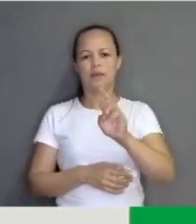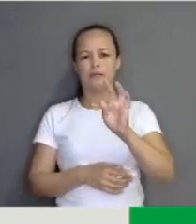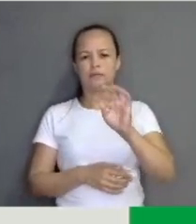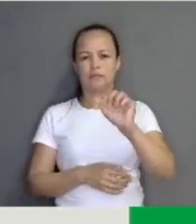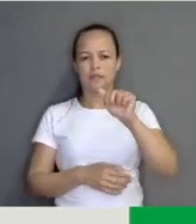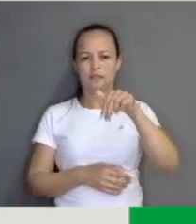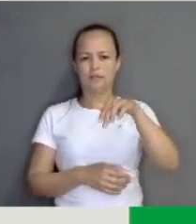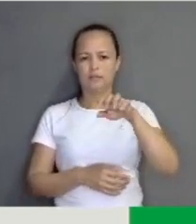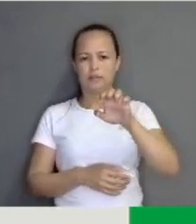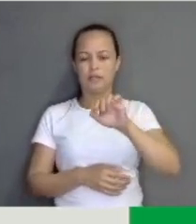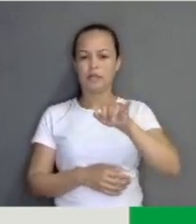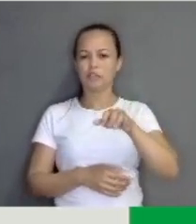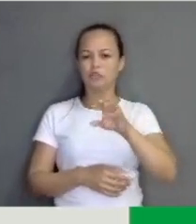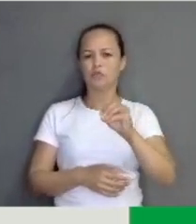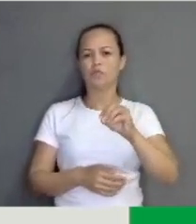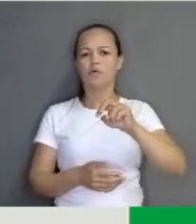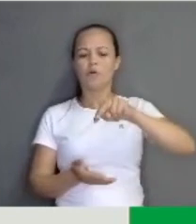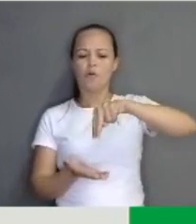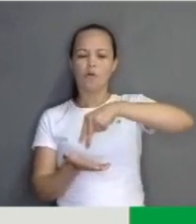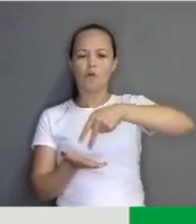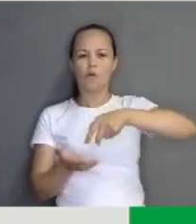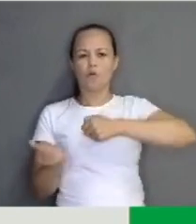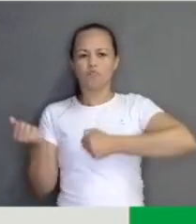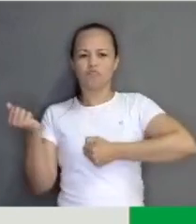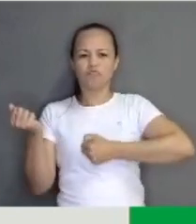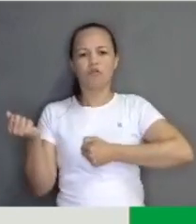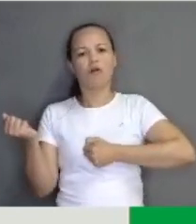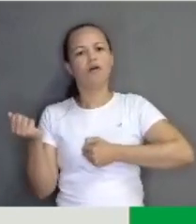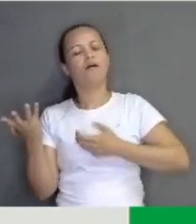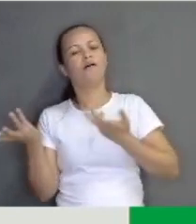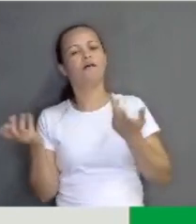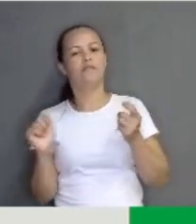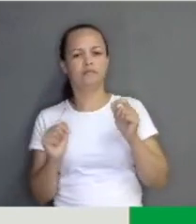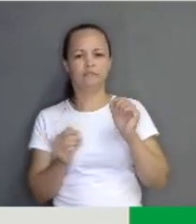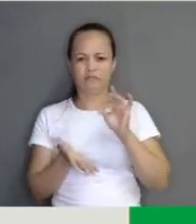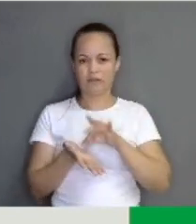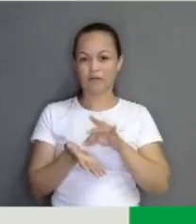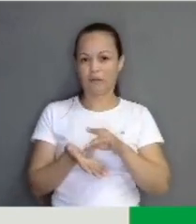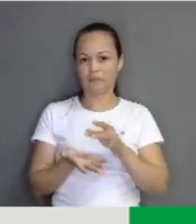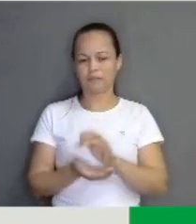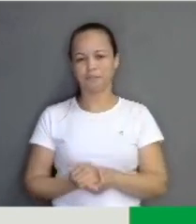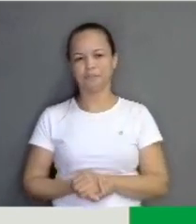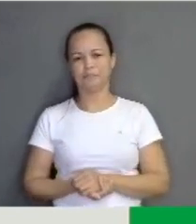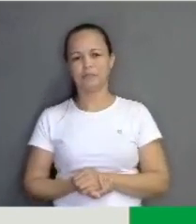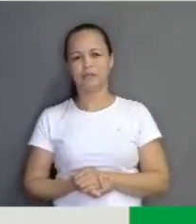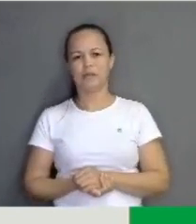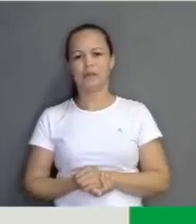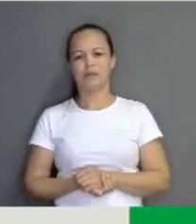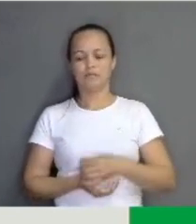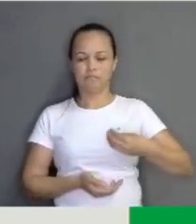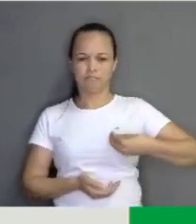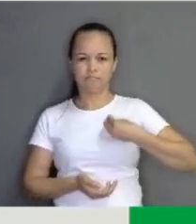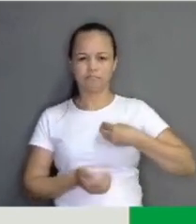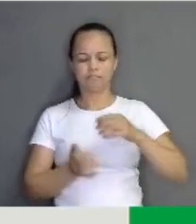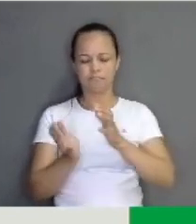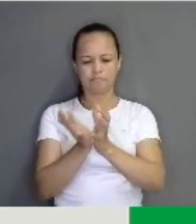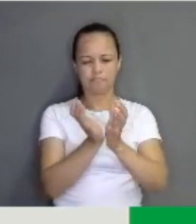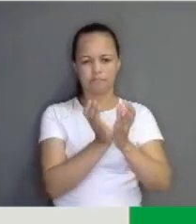o forró, não é isso? Existem esses grupos sociais que